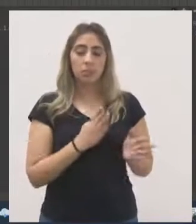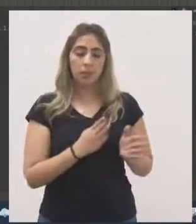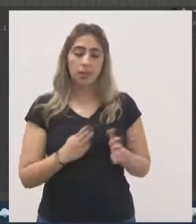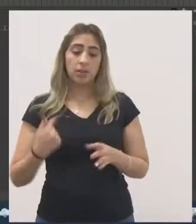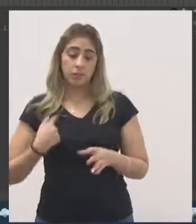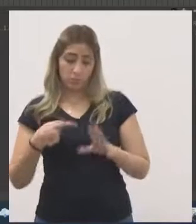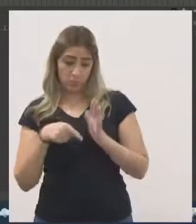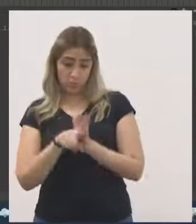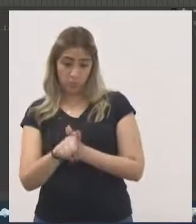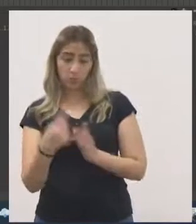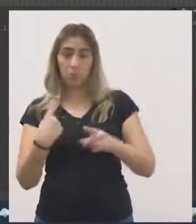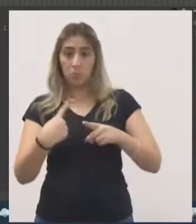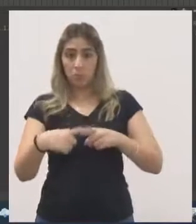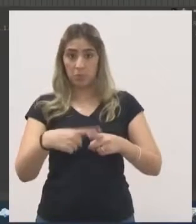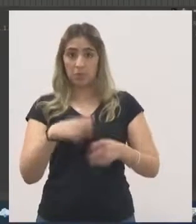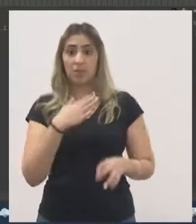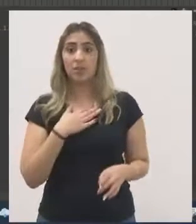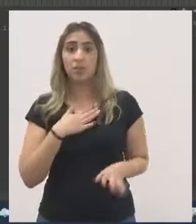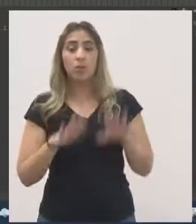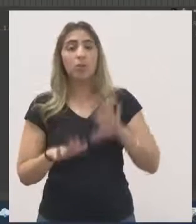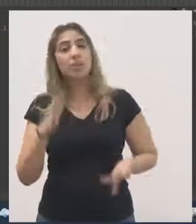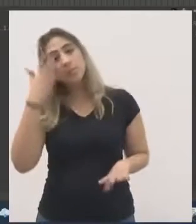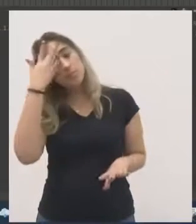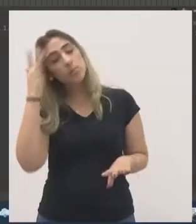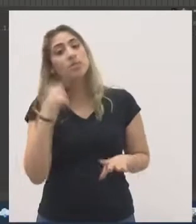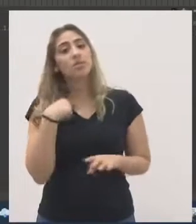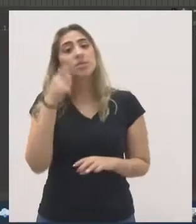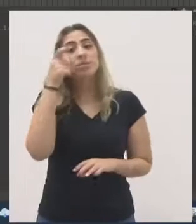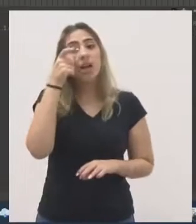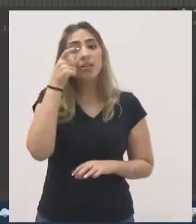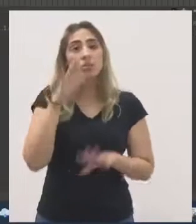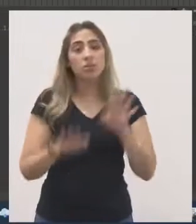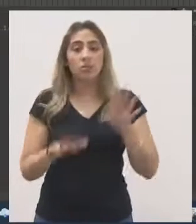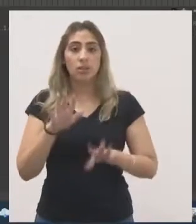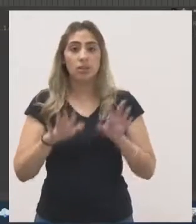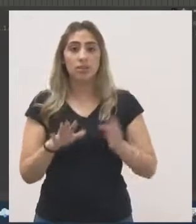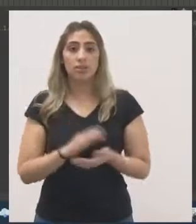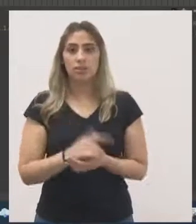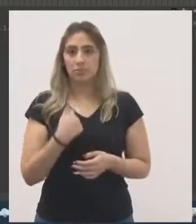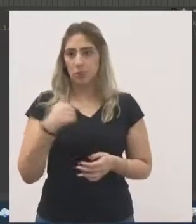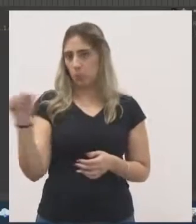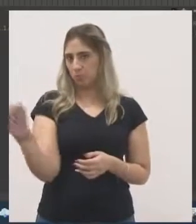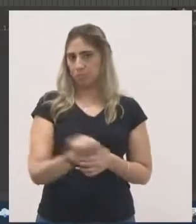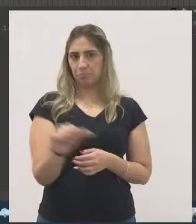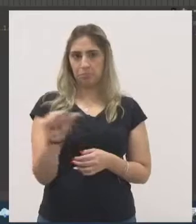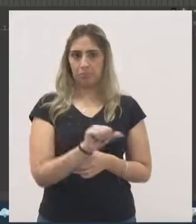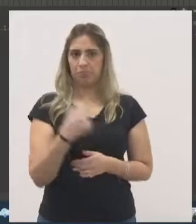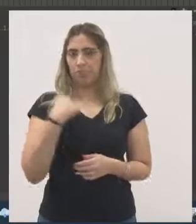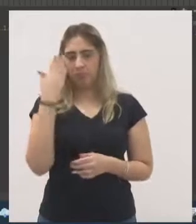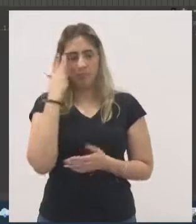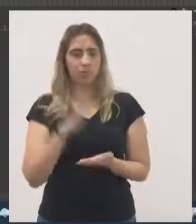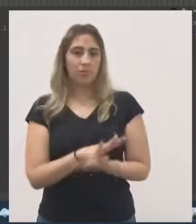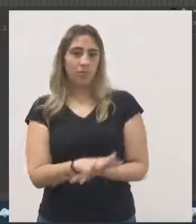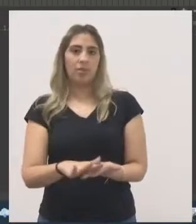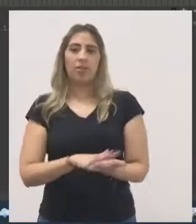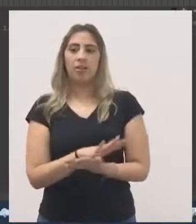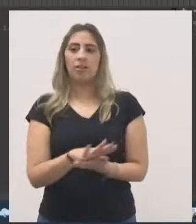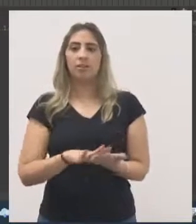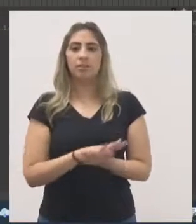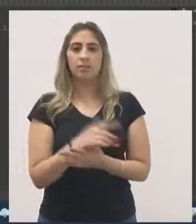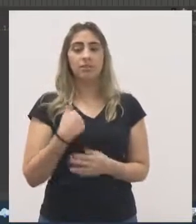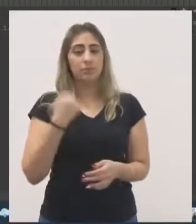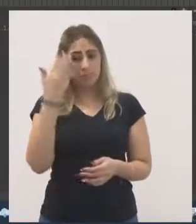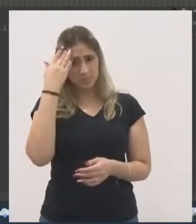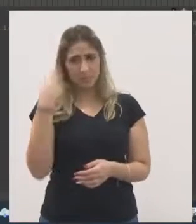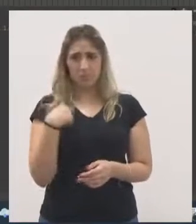perguntando porque eu, assim como algumas pessoas que devem estar assistindo, sou leiga nisso. Então, para mim, olhando ali, eu como leiga,